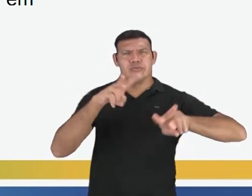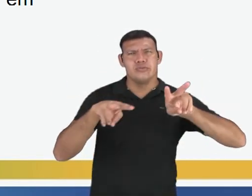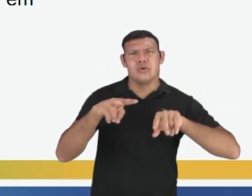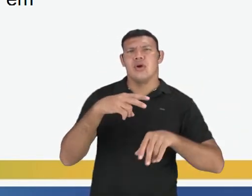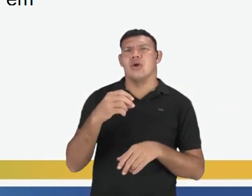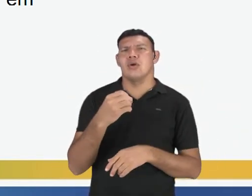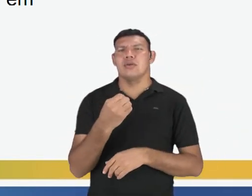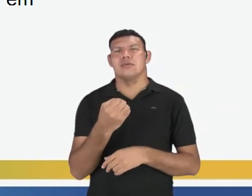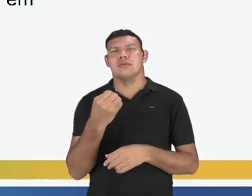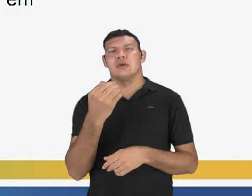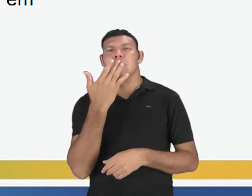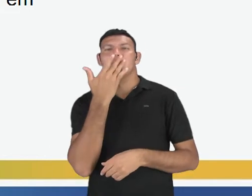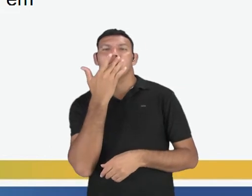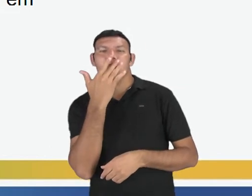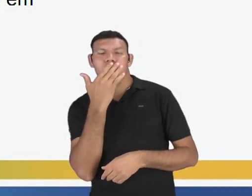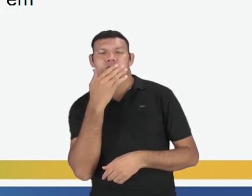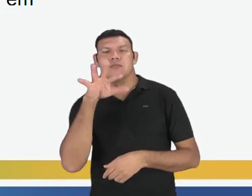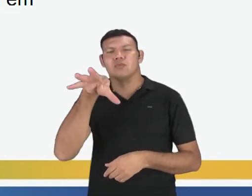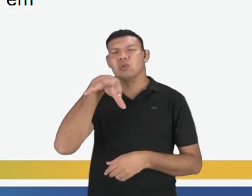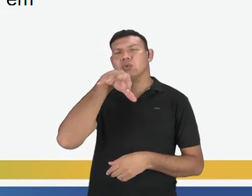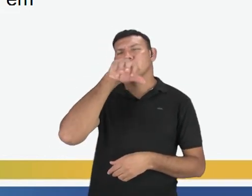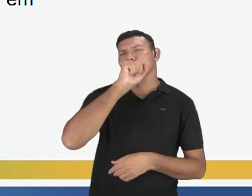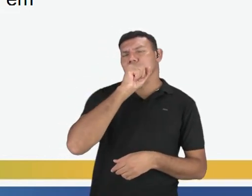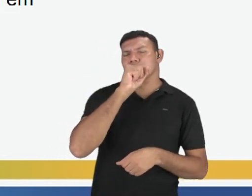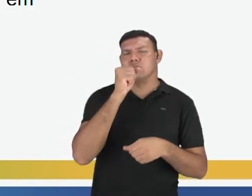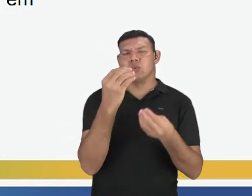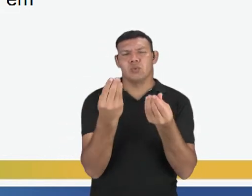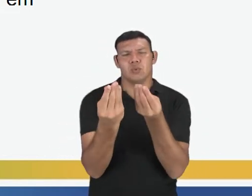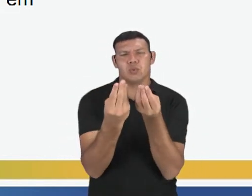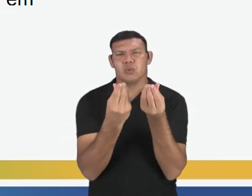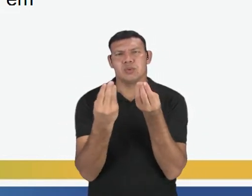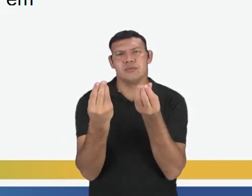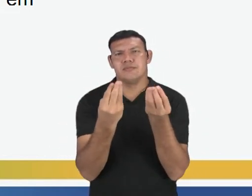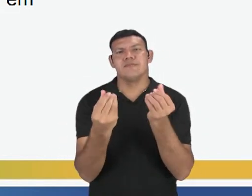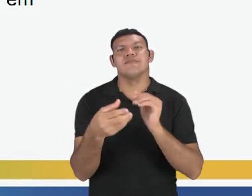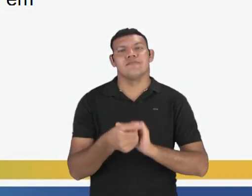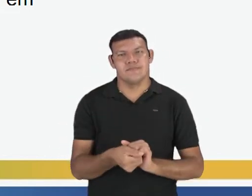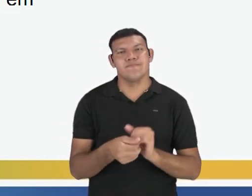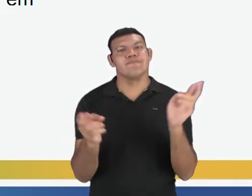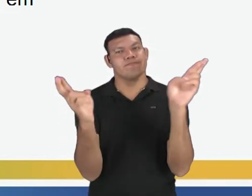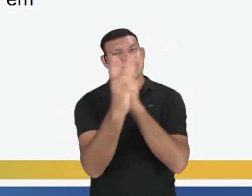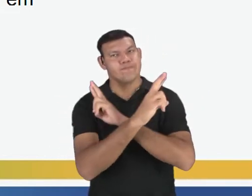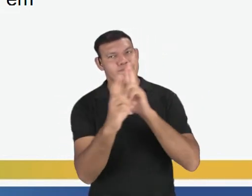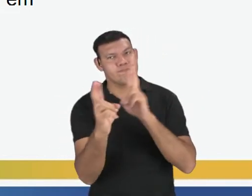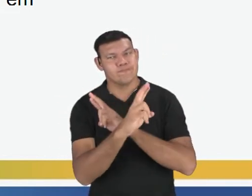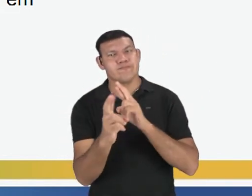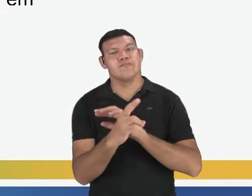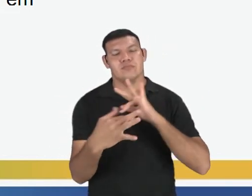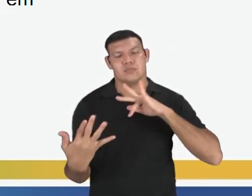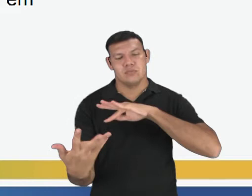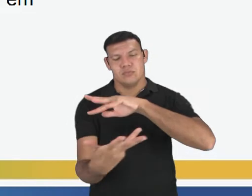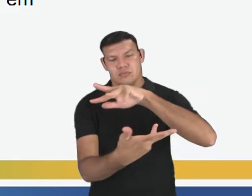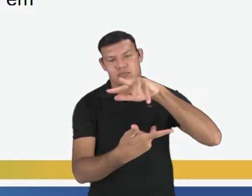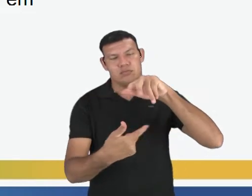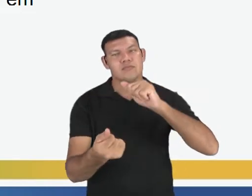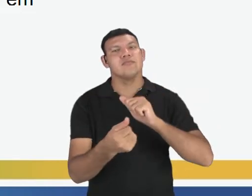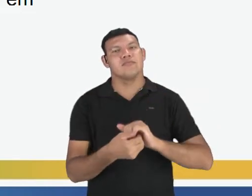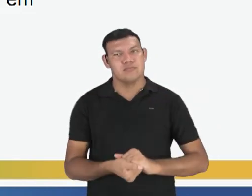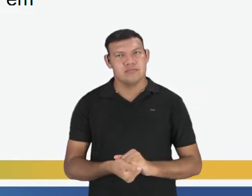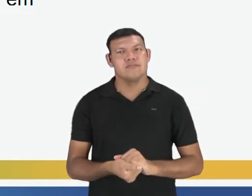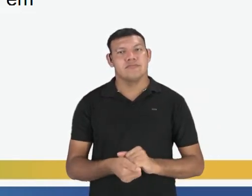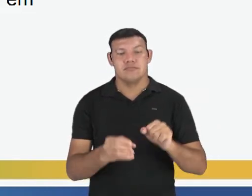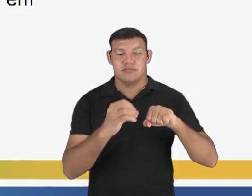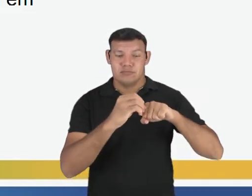odor, a textura, né? Por exemplo, a intuição, né, relacionadas aos universais. O essencial do